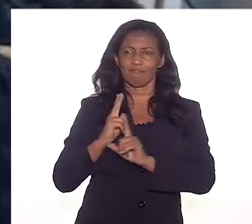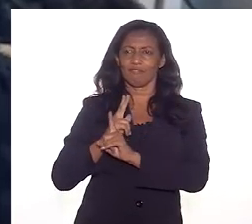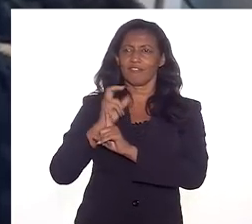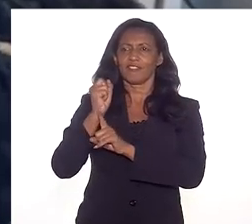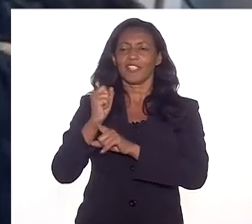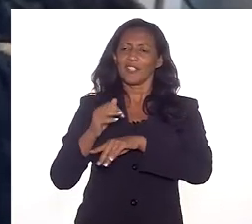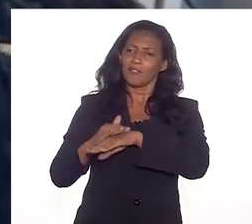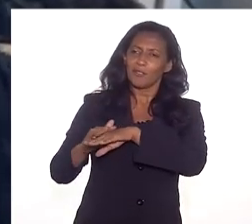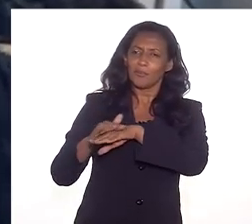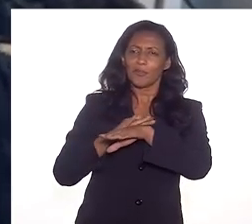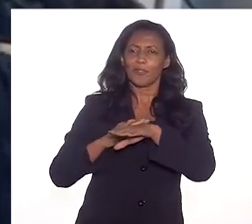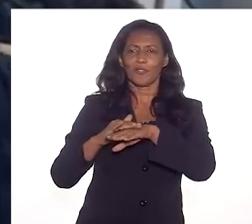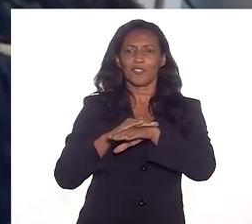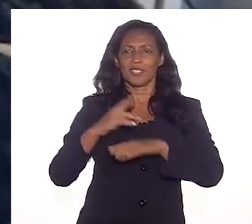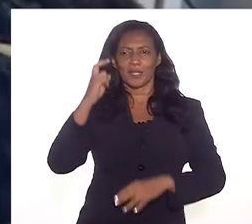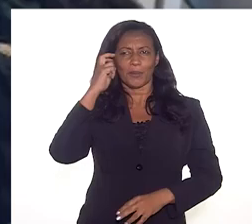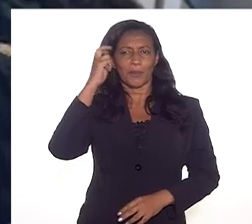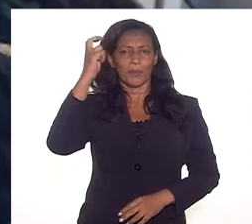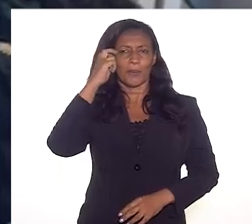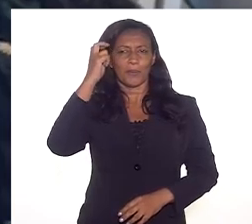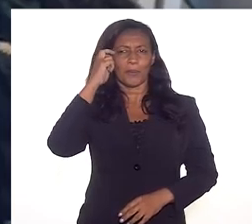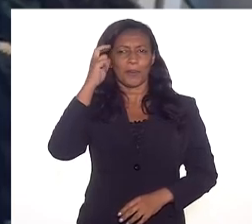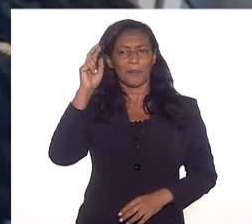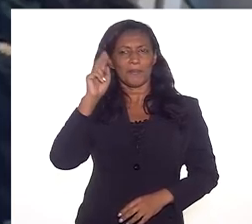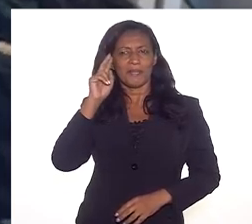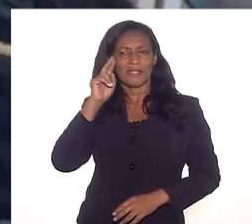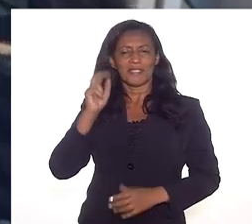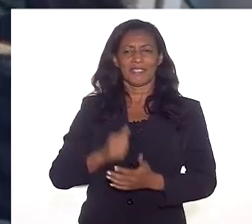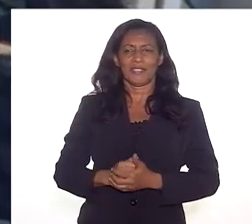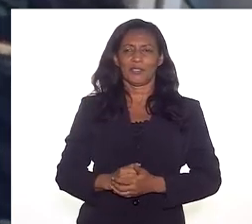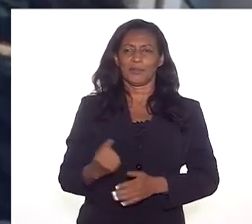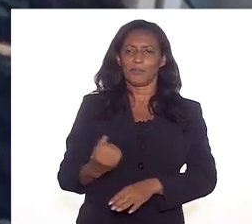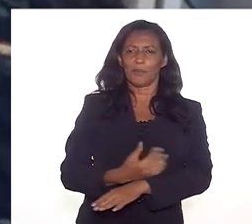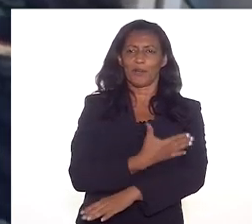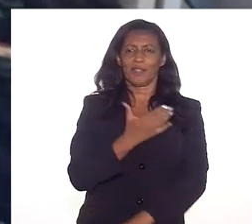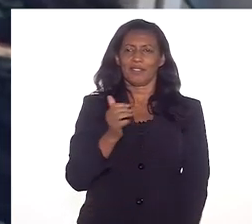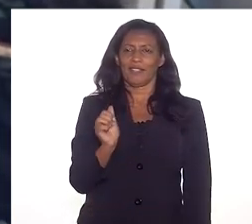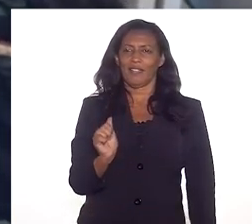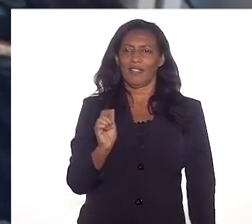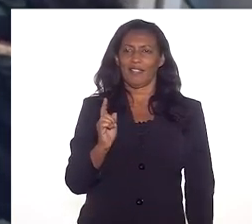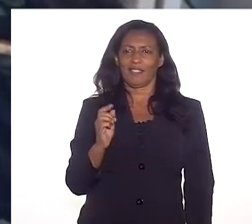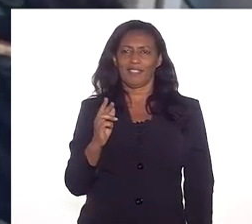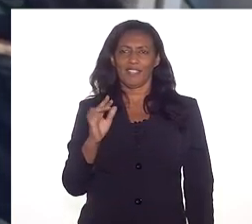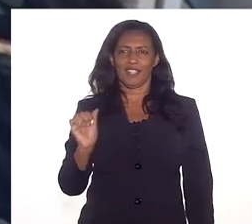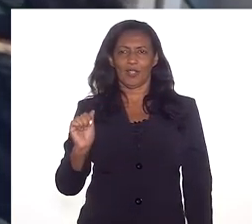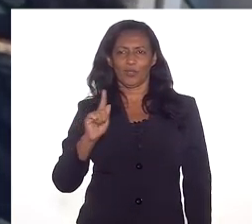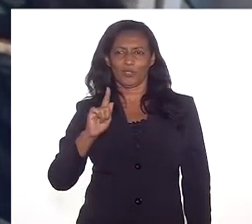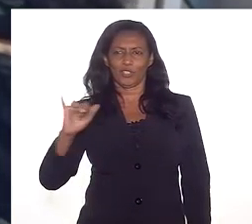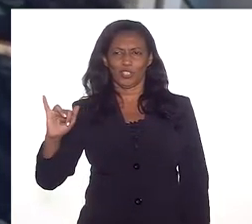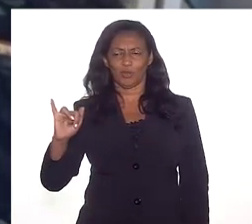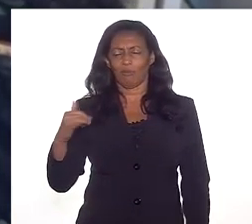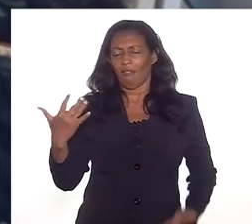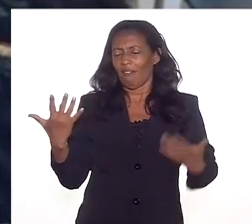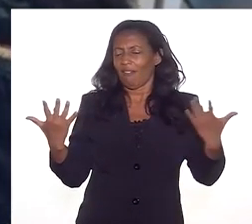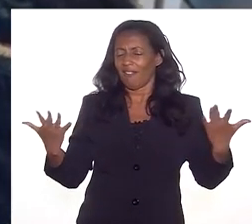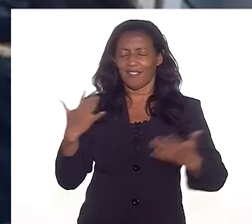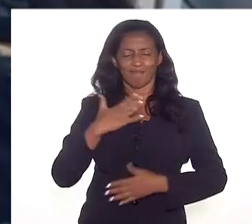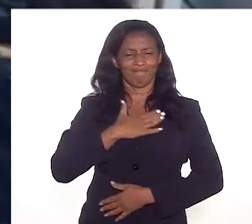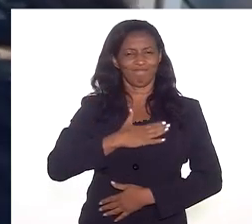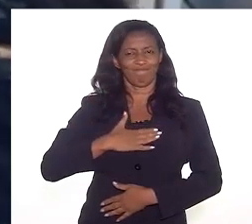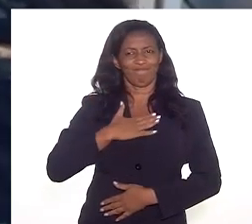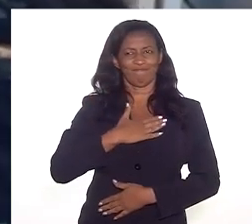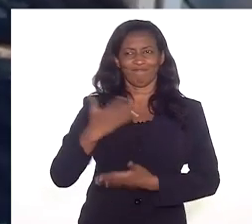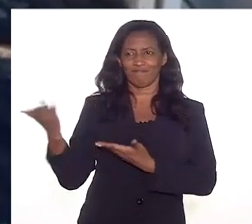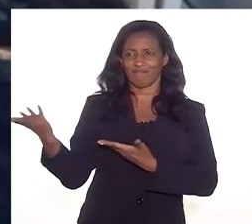superá-los. Vamos conversar com o intelectual, militante e poeta Aderaldo Gil. Gil, é um prazer imenso